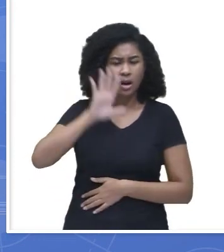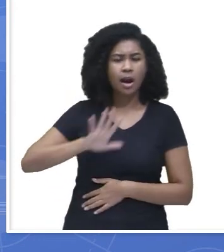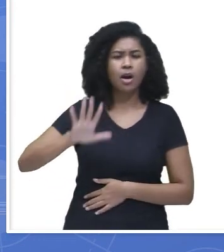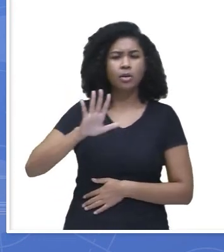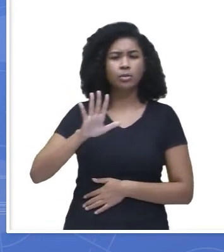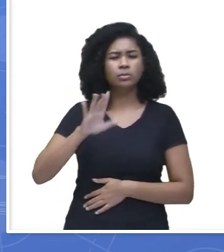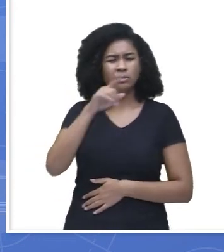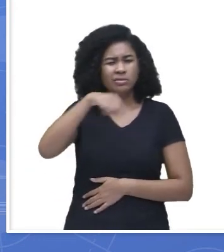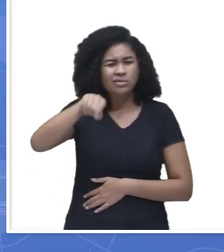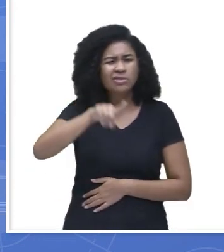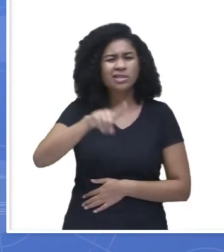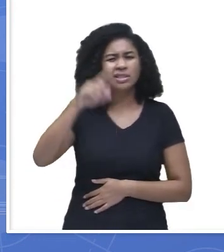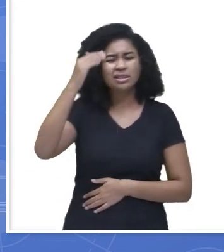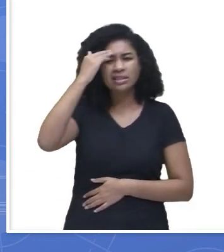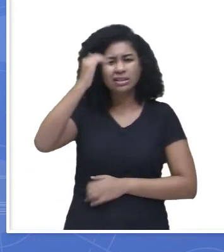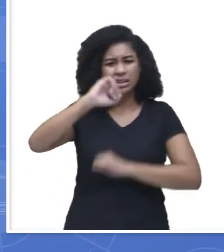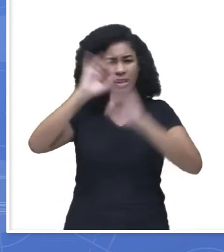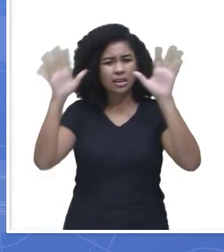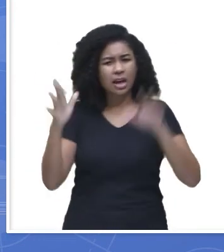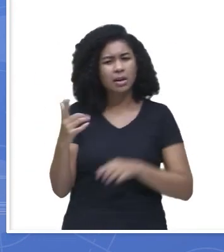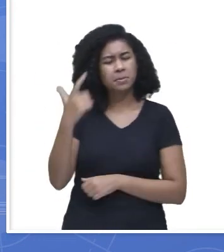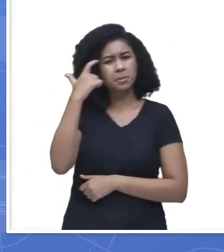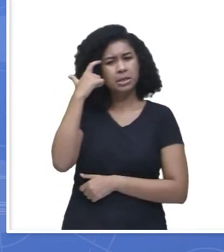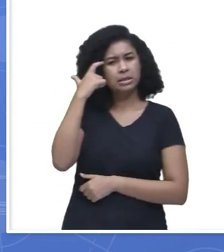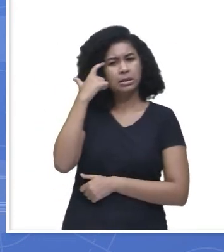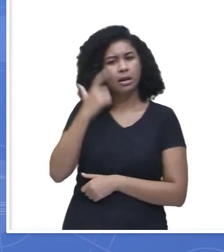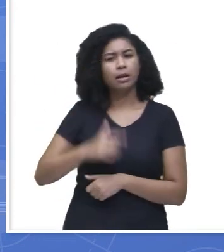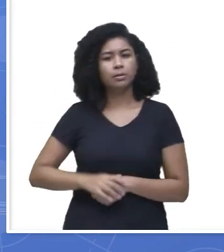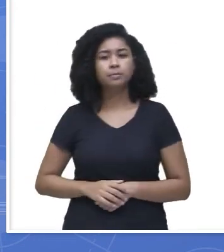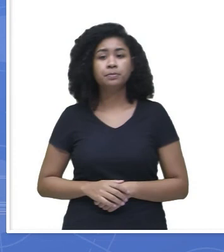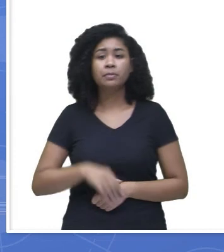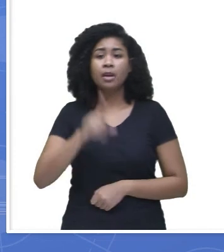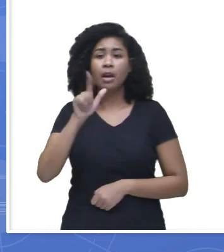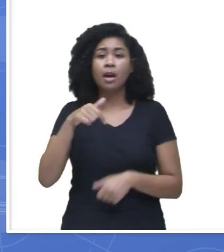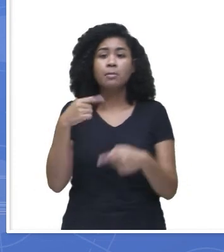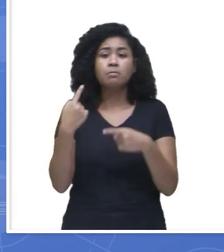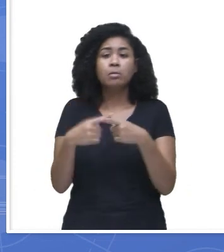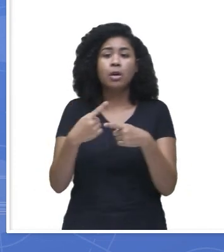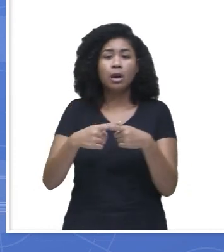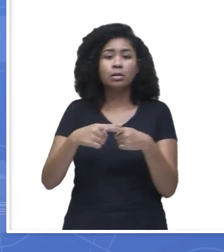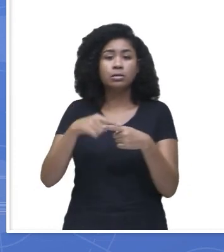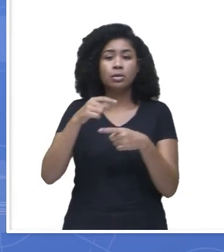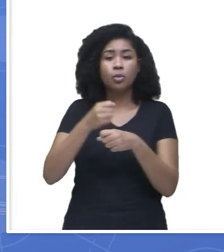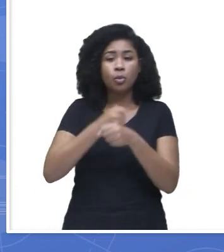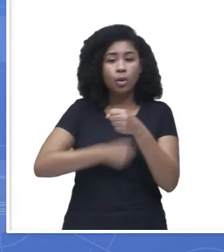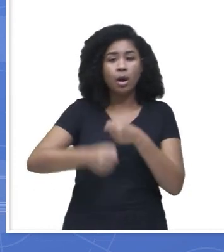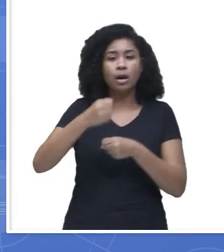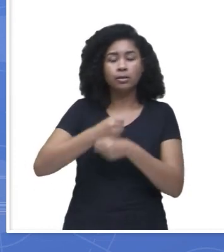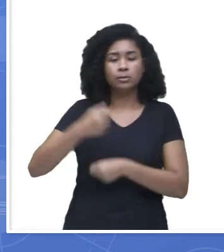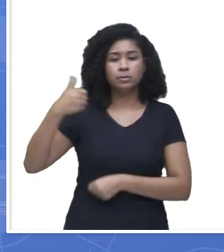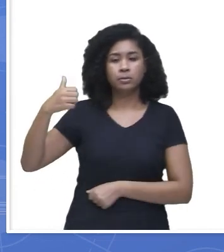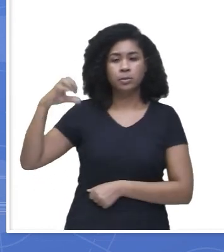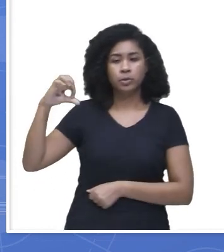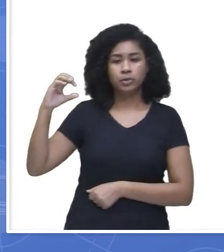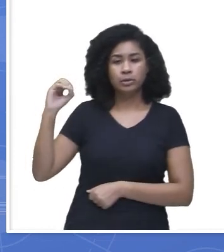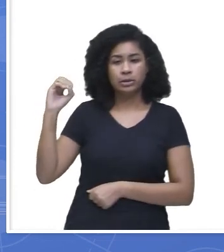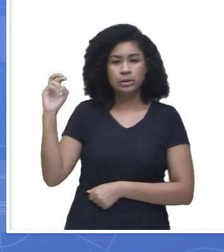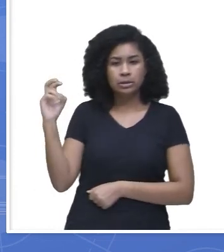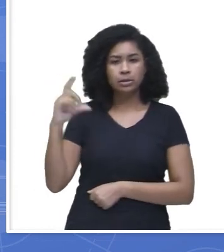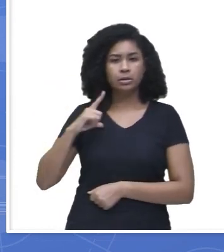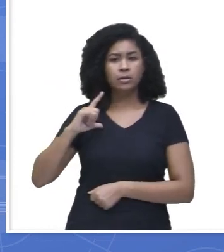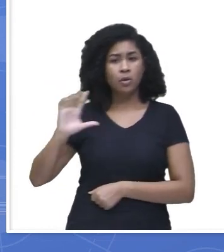ficarem aí refletindo sobre isso, é por conta do ano. 1905, nós temos duas situações